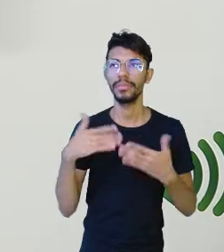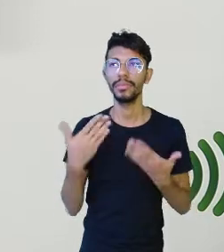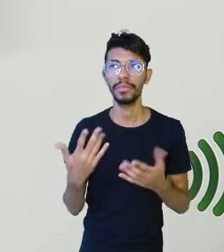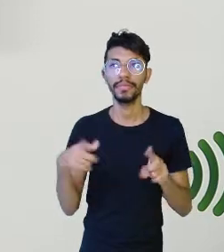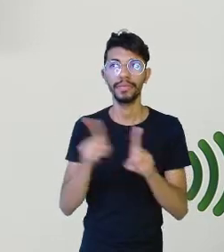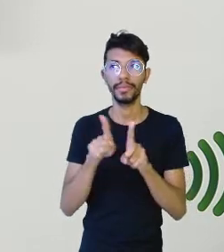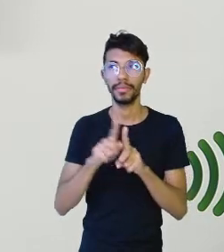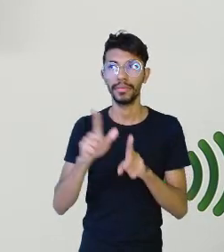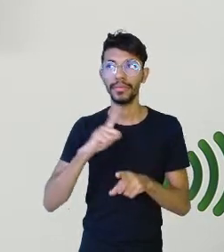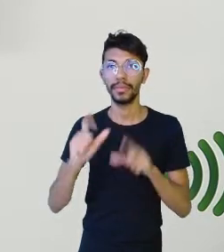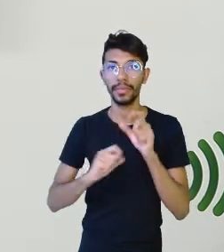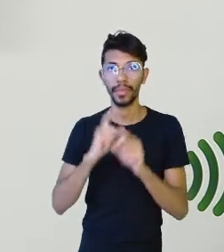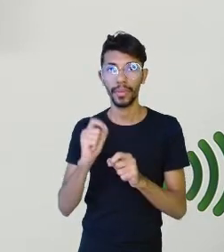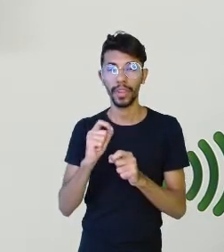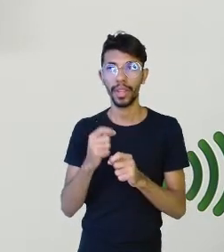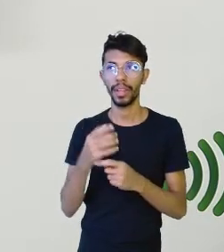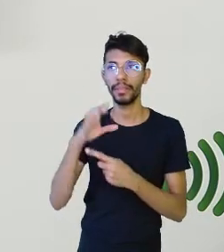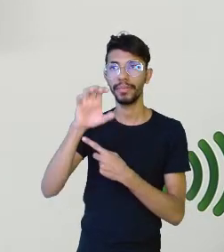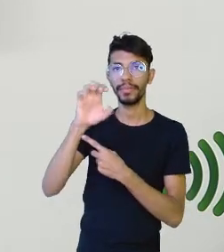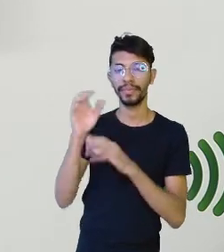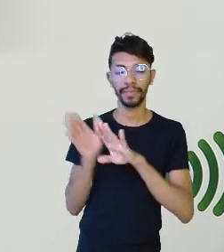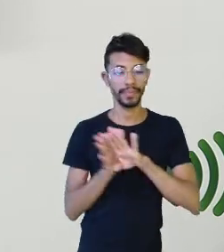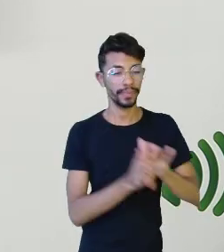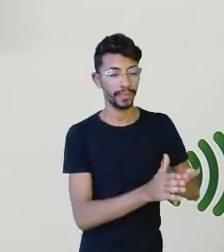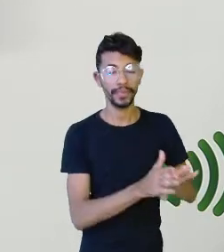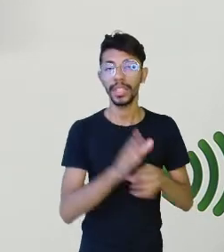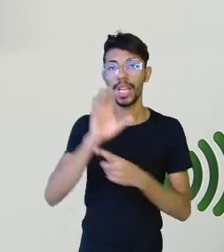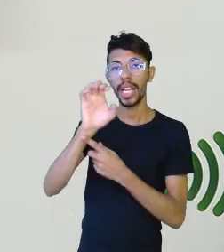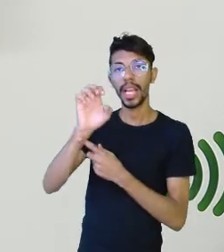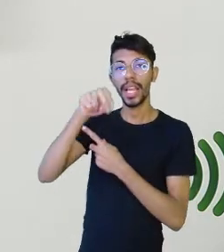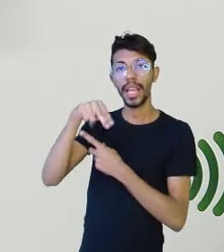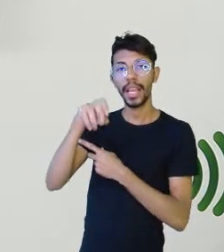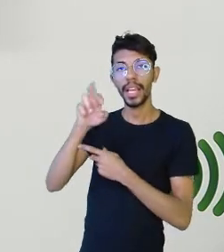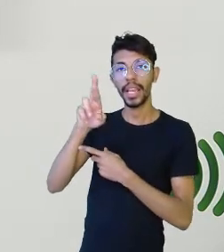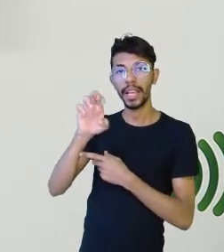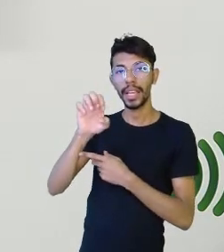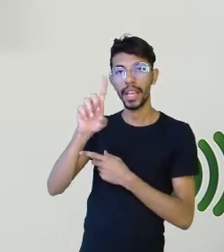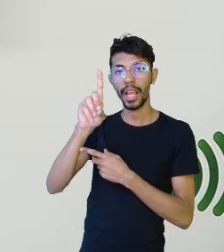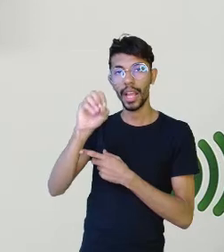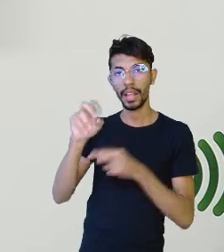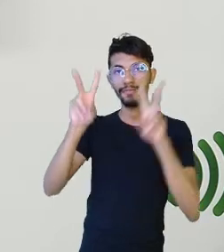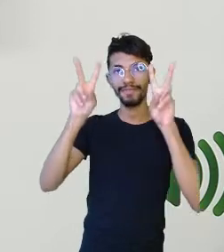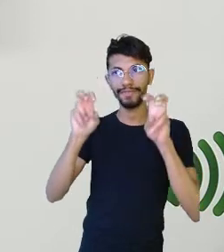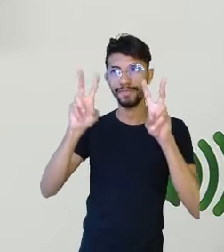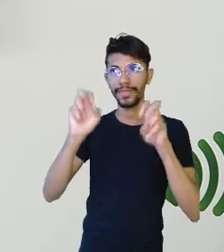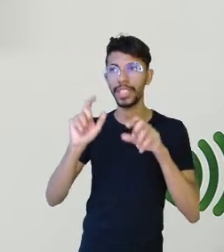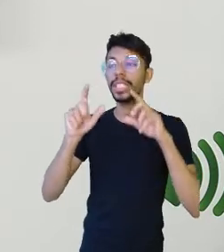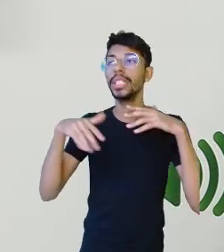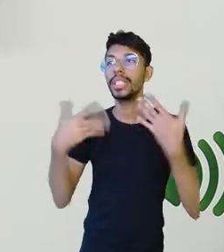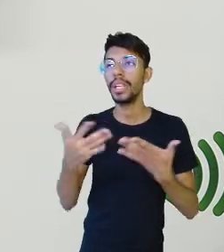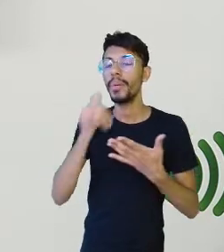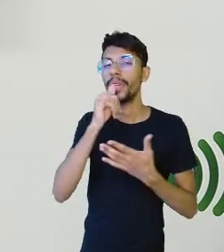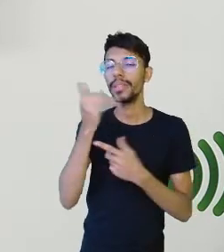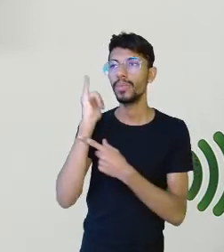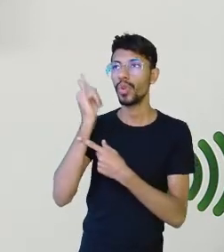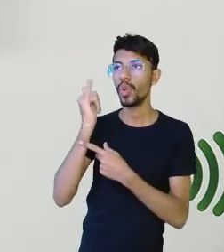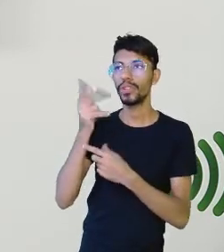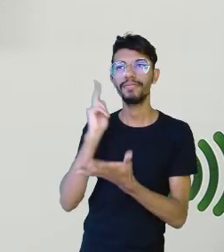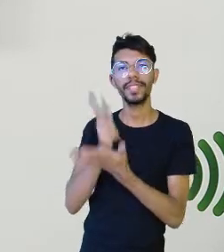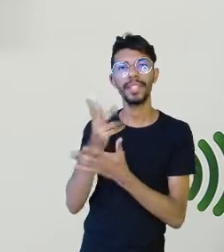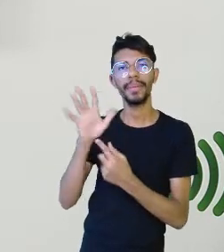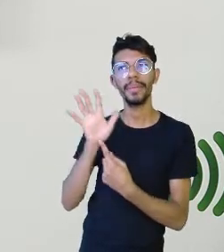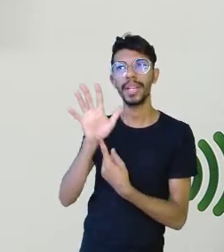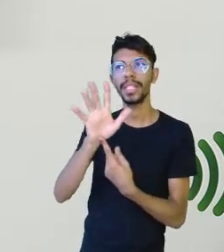Também nós temos o enredo. O que é enredo, gente? O conto, ele apresenta sempre um enredo, que